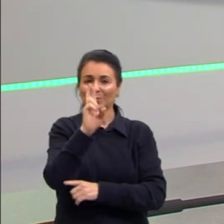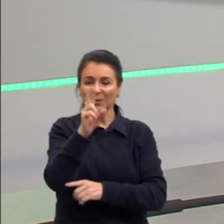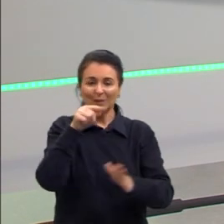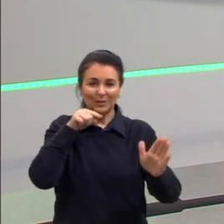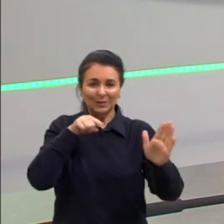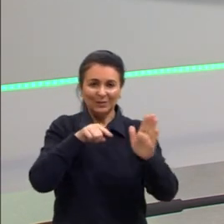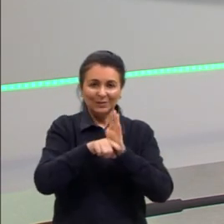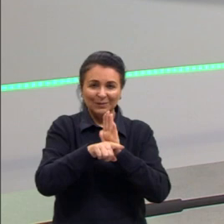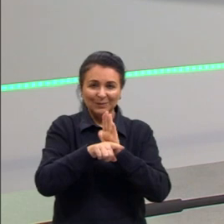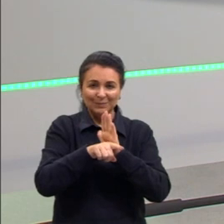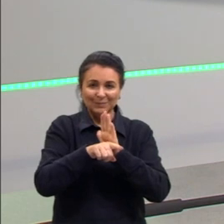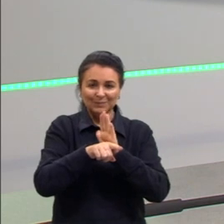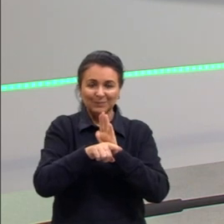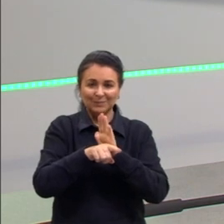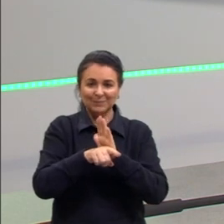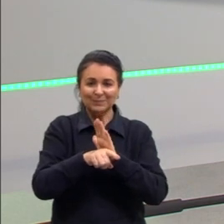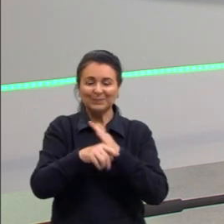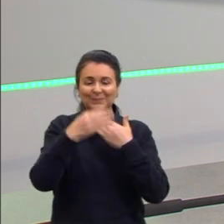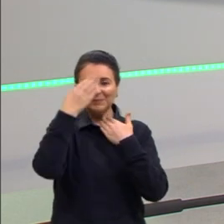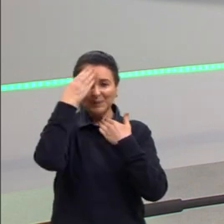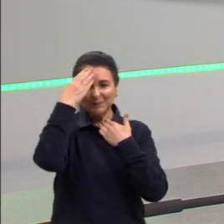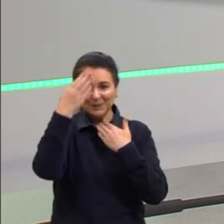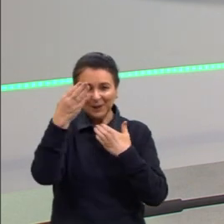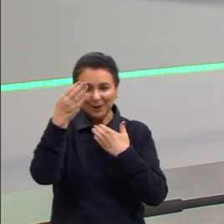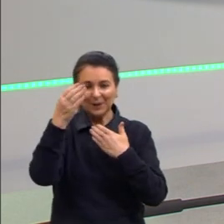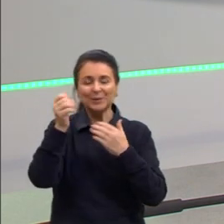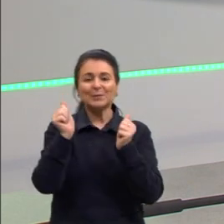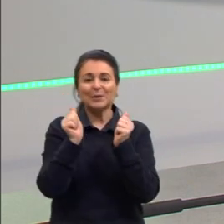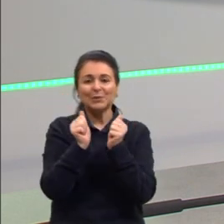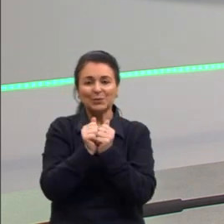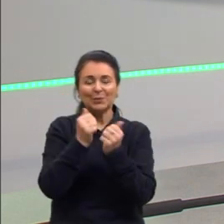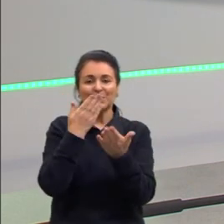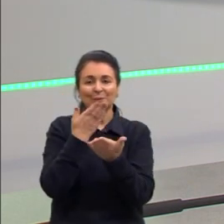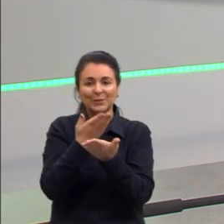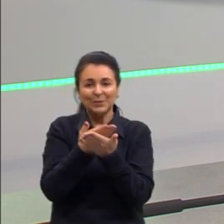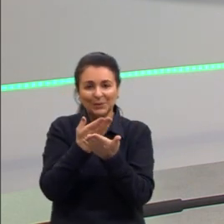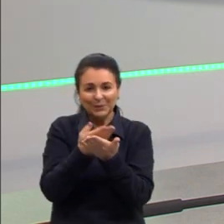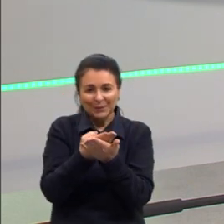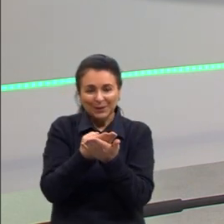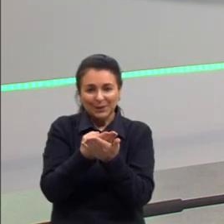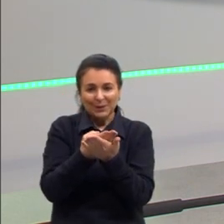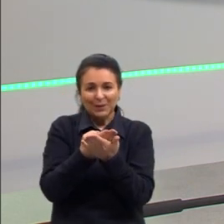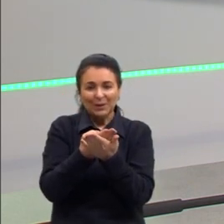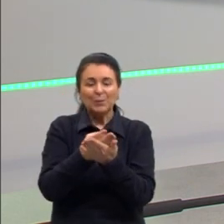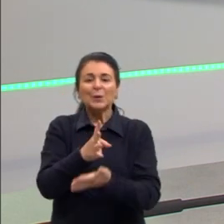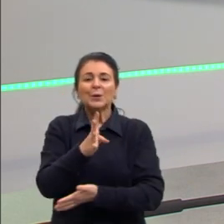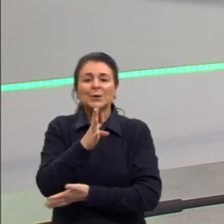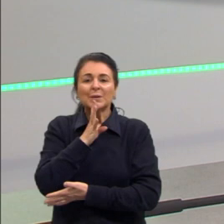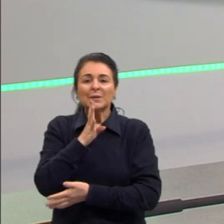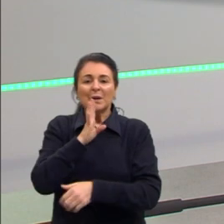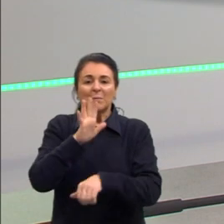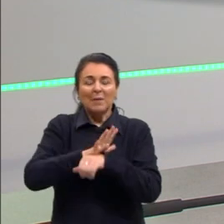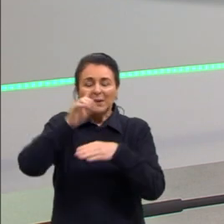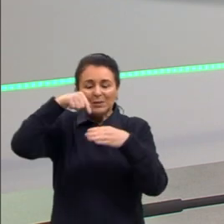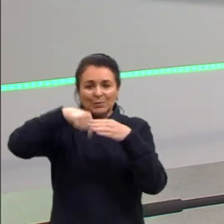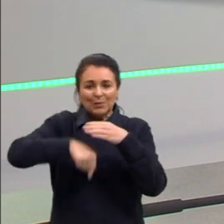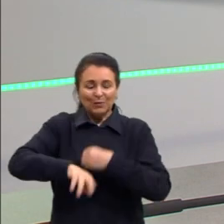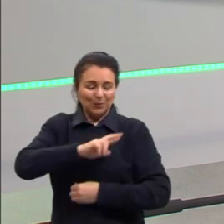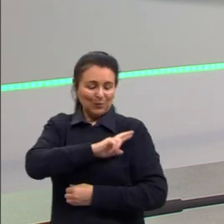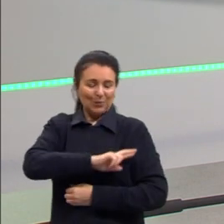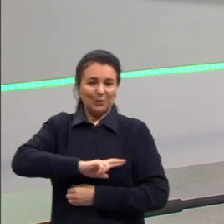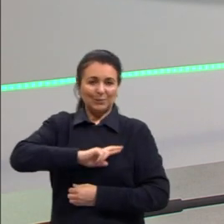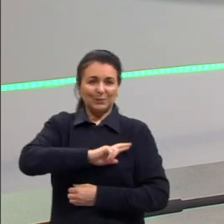nossa questão é muito obrigada por terem acompanhado Até que a nossa aula porque conhecemos um pouquinho mais o